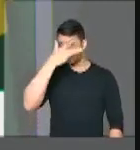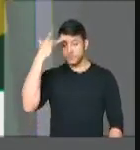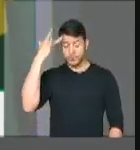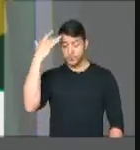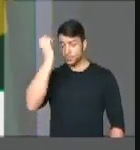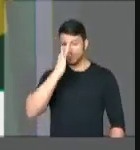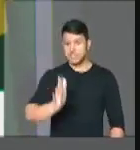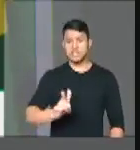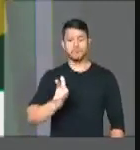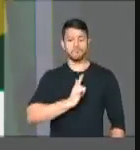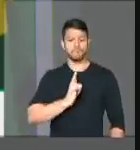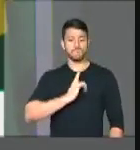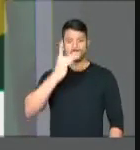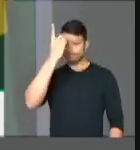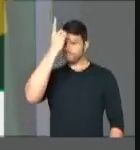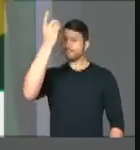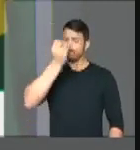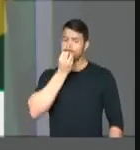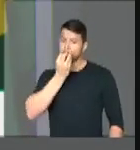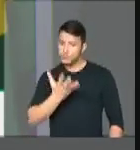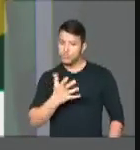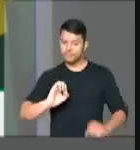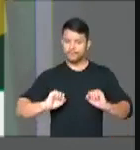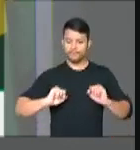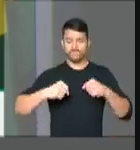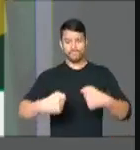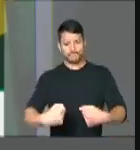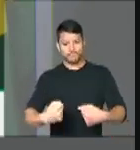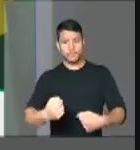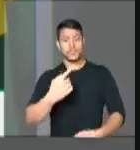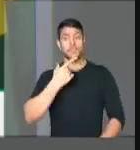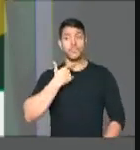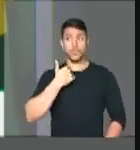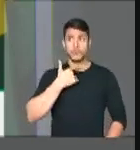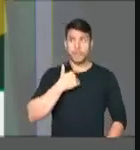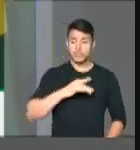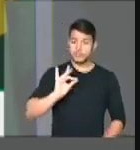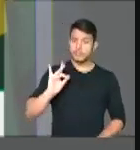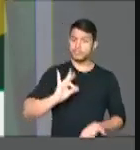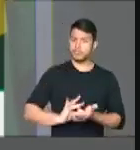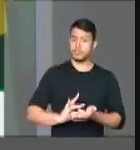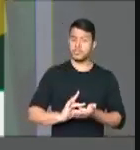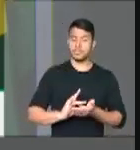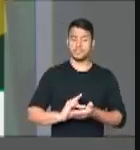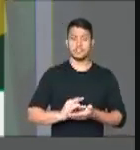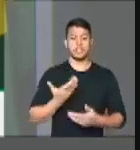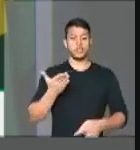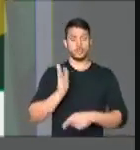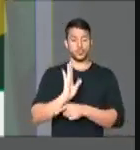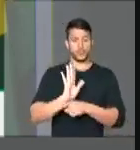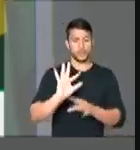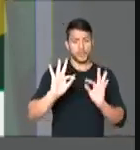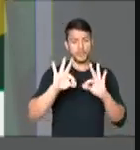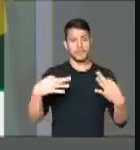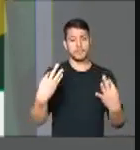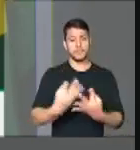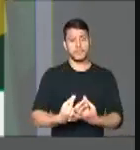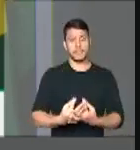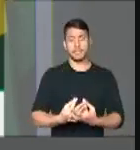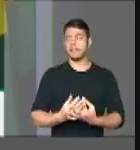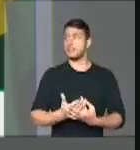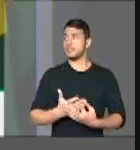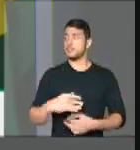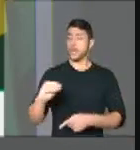capazes, têm talento, têm dedicação, têm vontade de fazer melhor para a sua família, para as suas